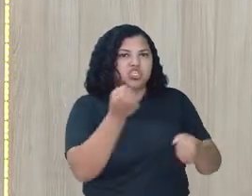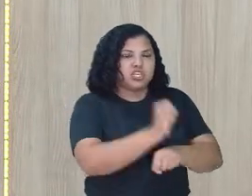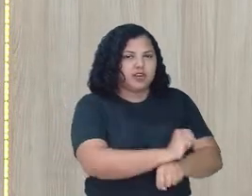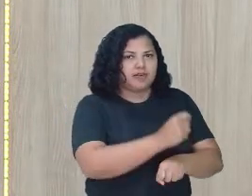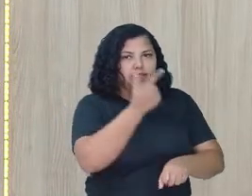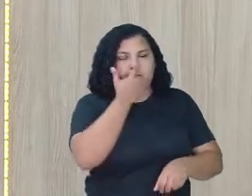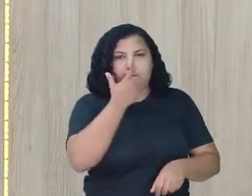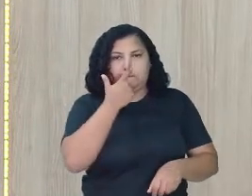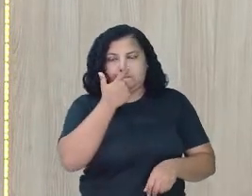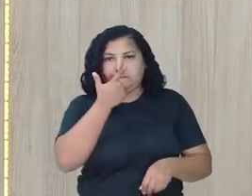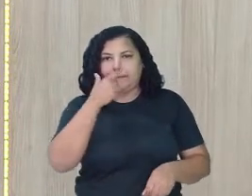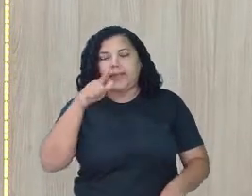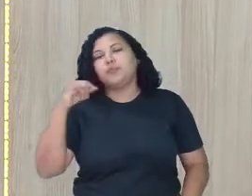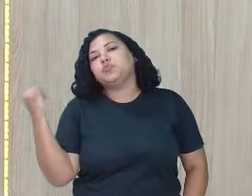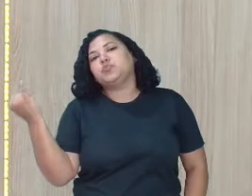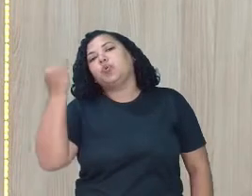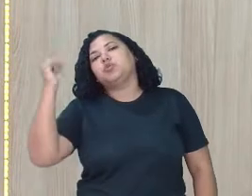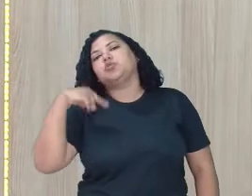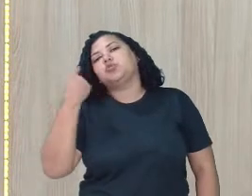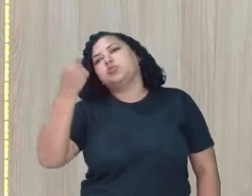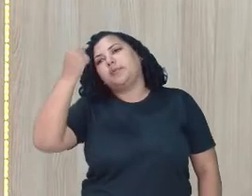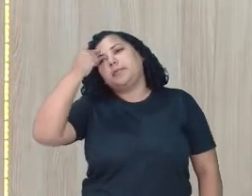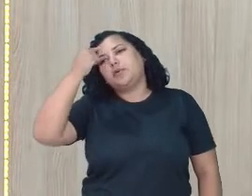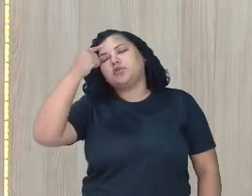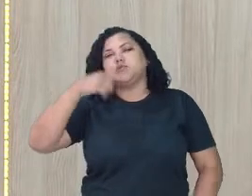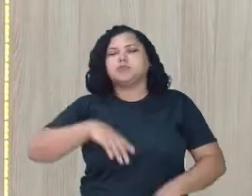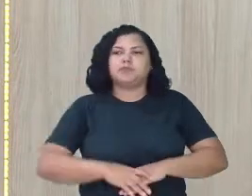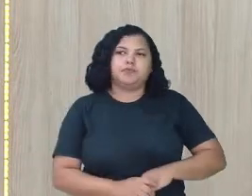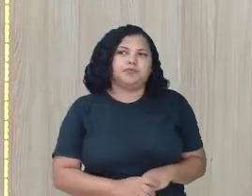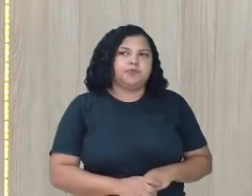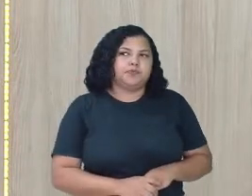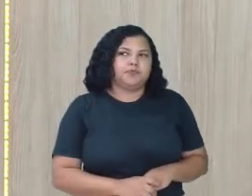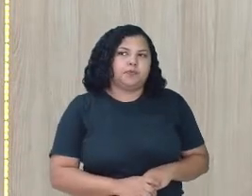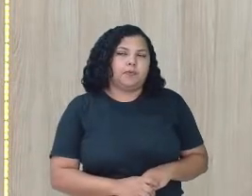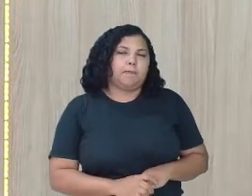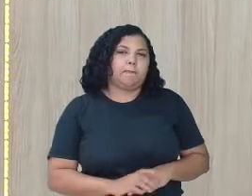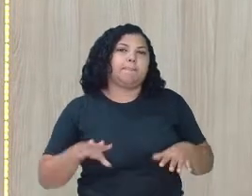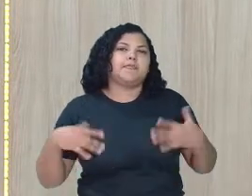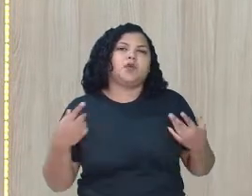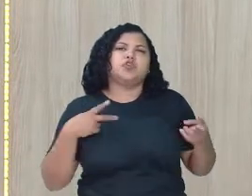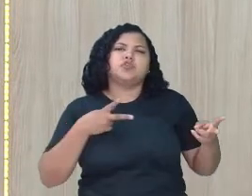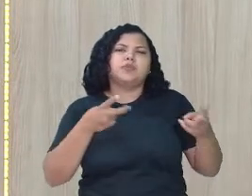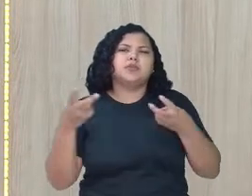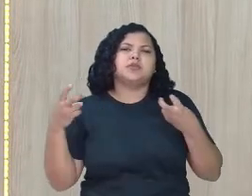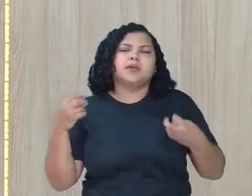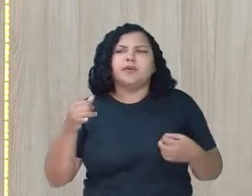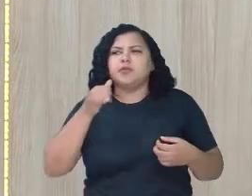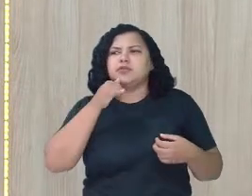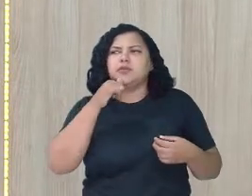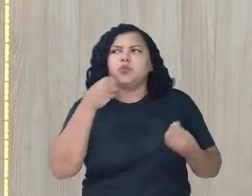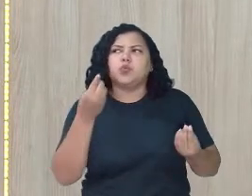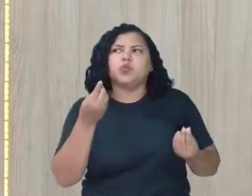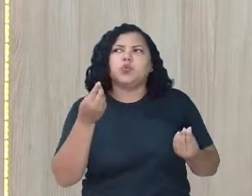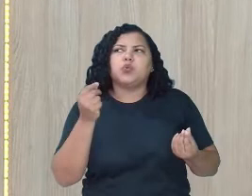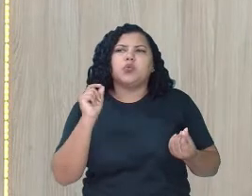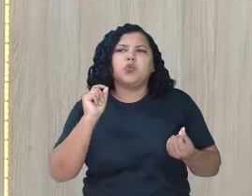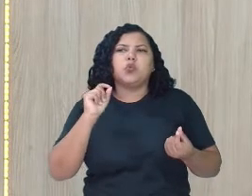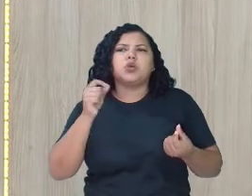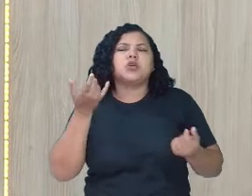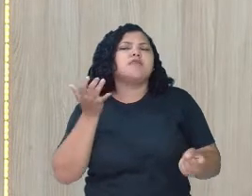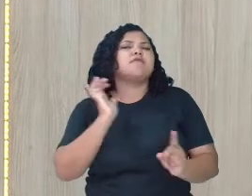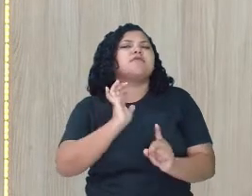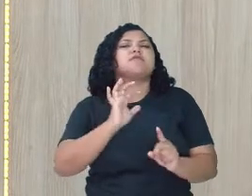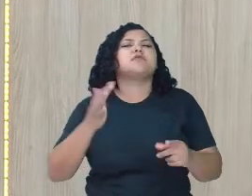escravizados. Tá? É muito importante a gente pensar sobre isso. E aí a gente viu, né, em que isso